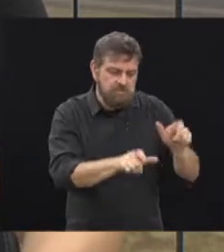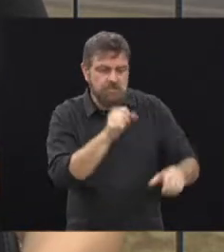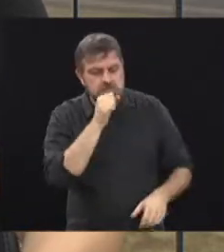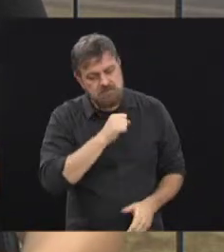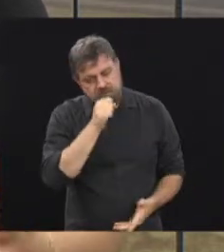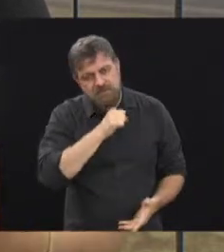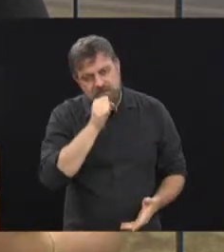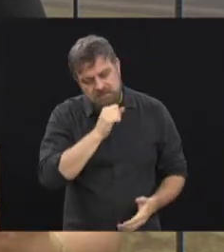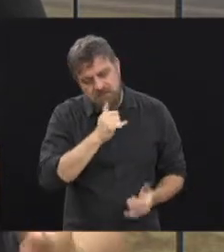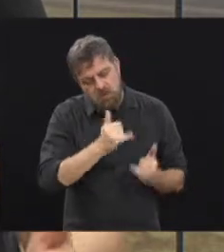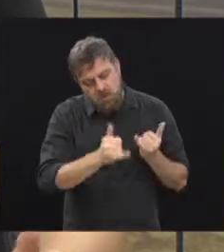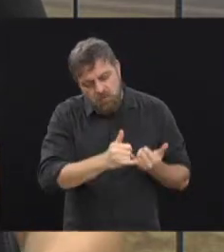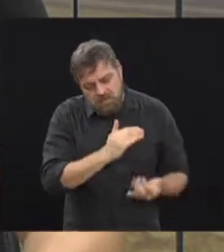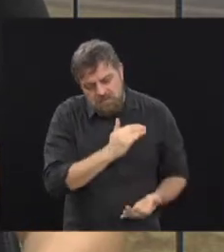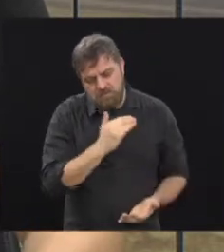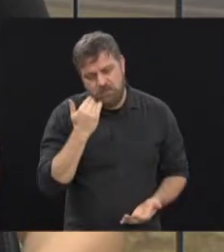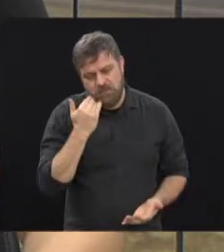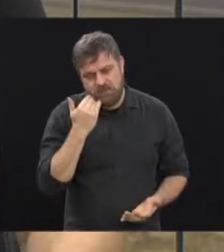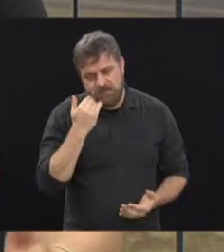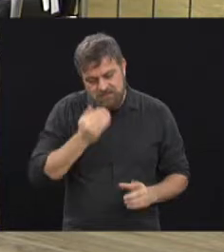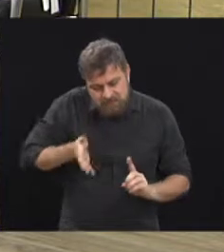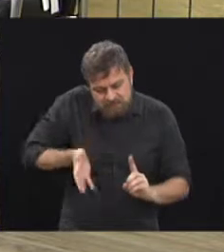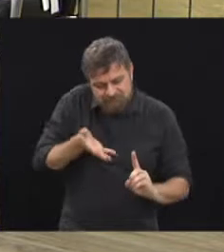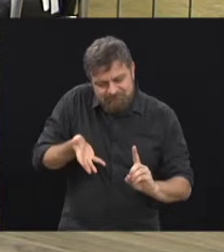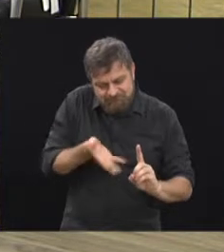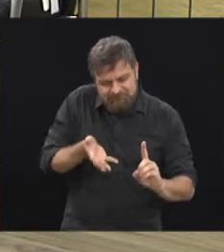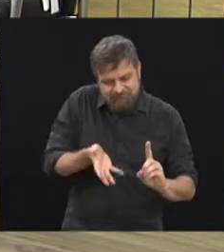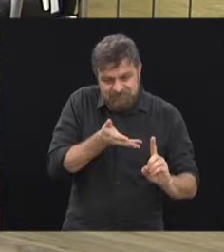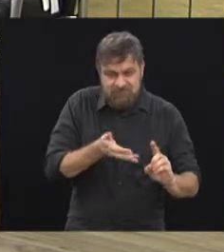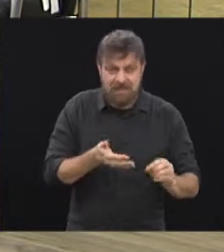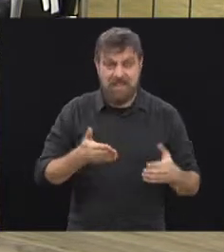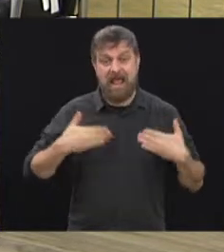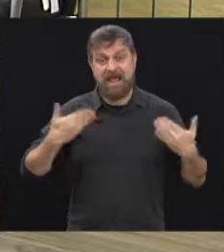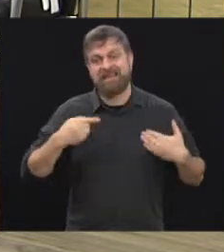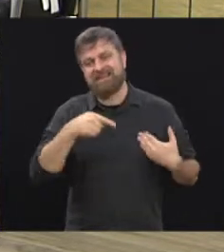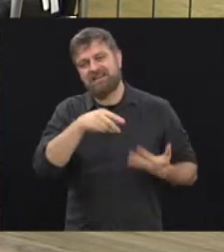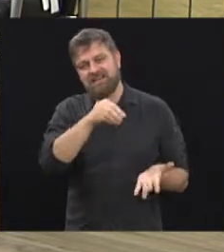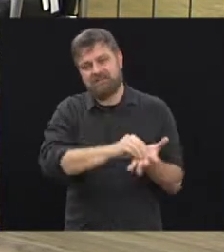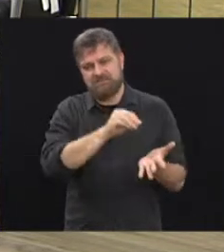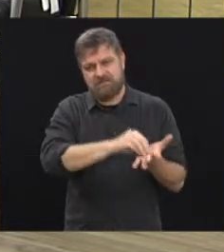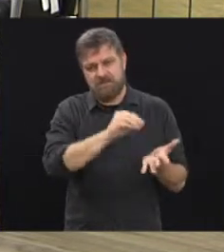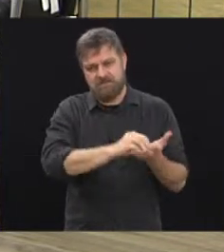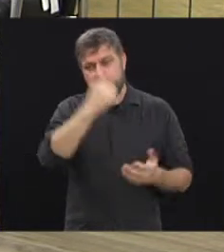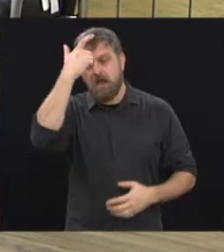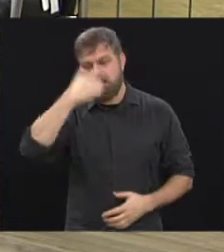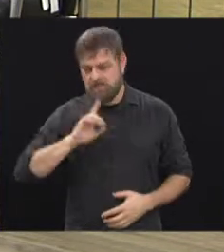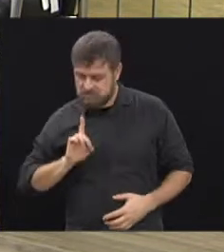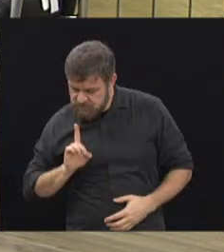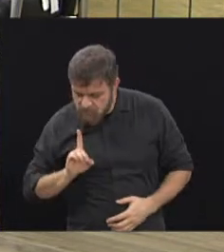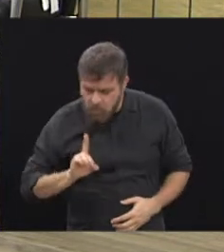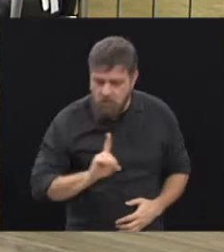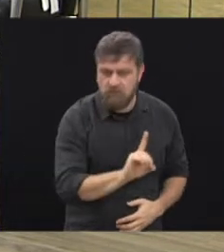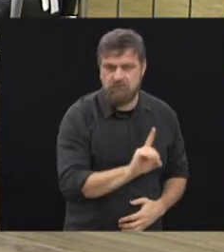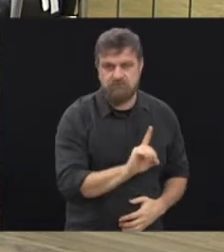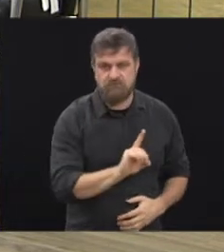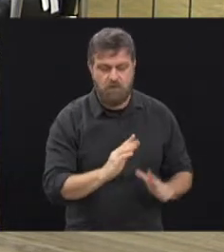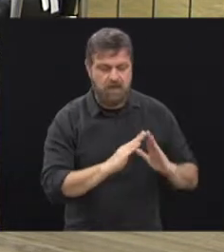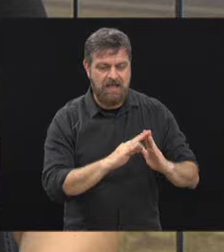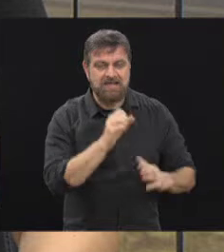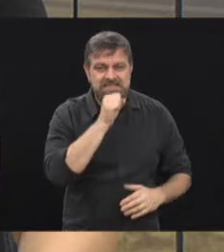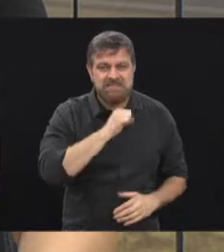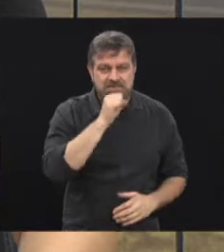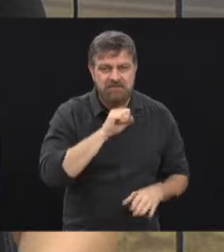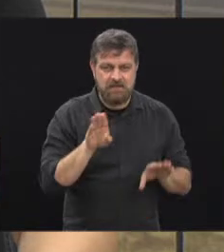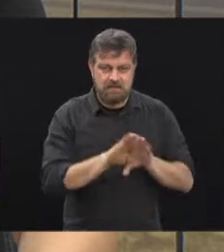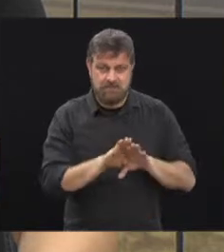que estão no final da vida, né? E tem muito pouco estímulo, muito pouca alegria. Mas eu faço a cada 15 dias